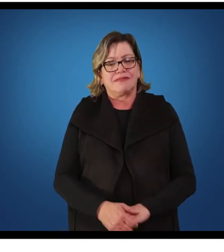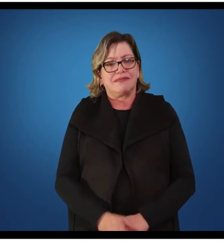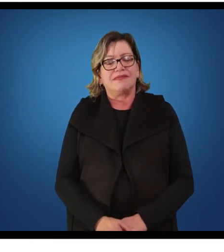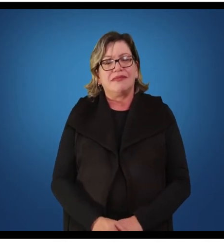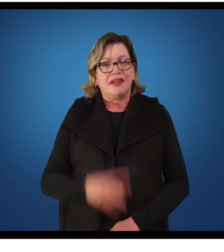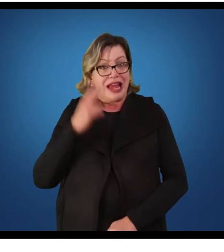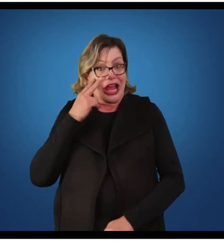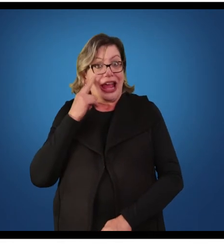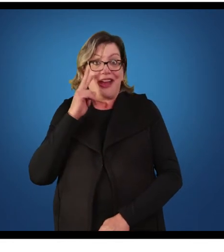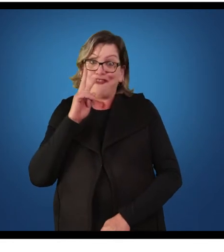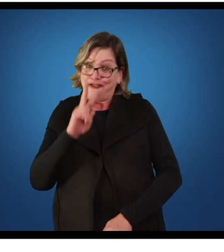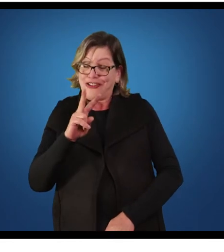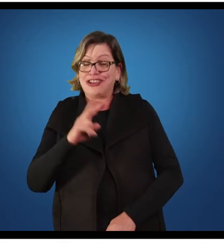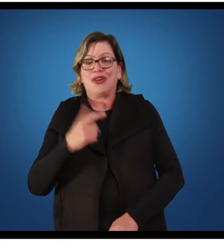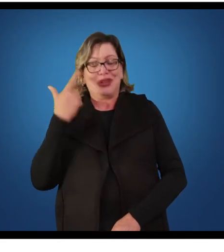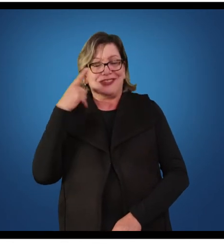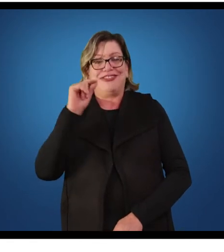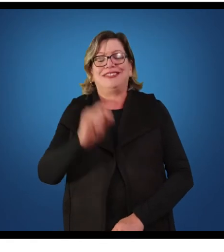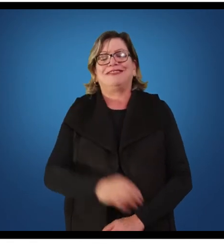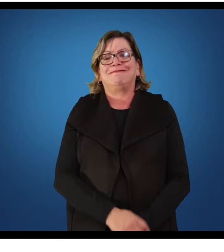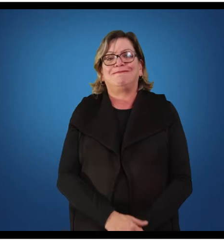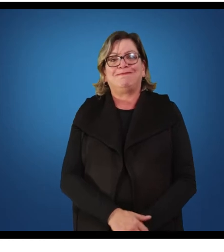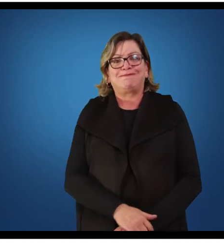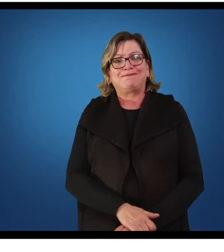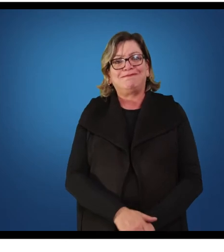Isso. Vai lá, vai lá. Repete, vai lá.